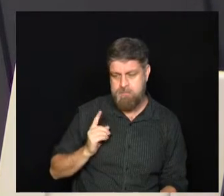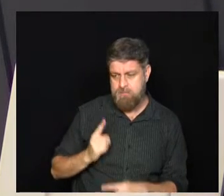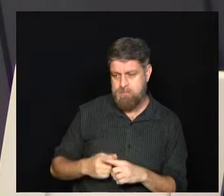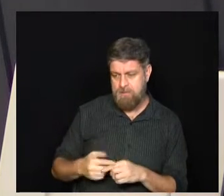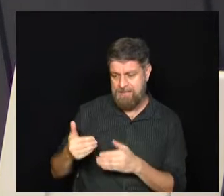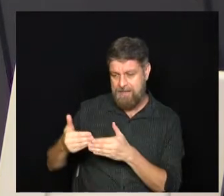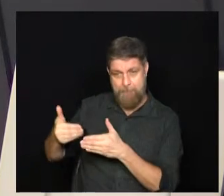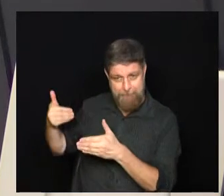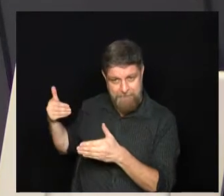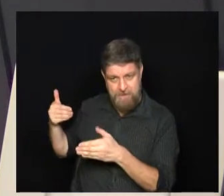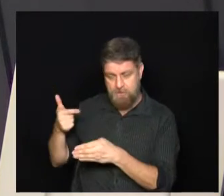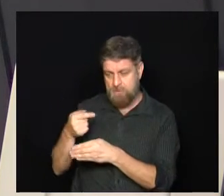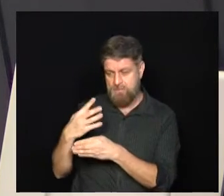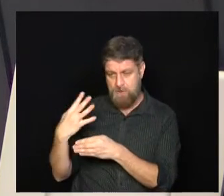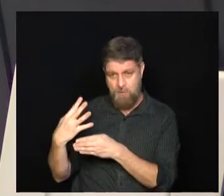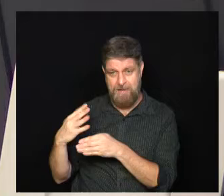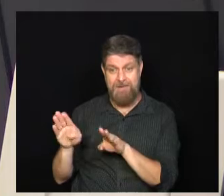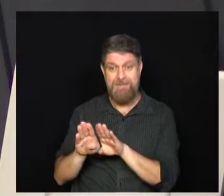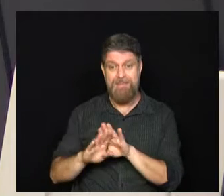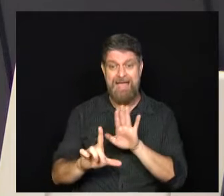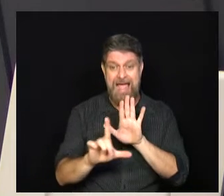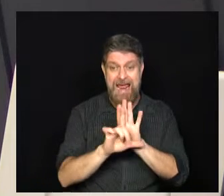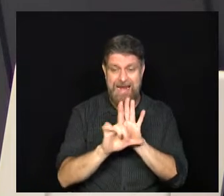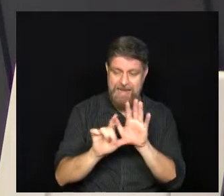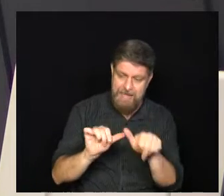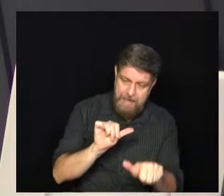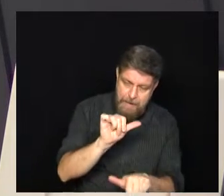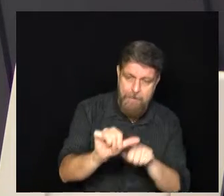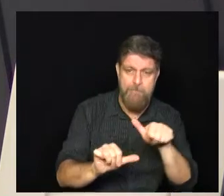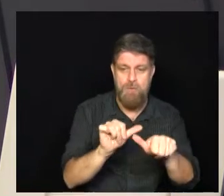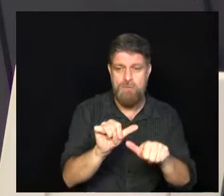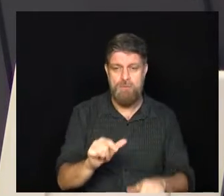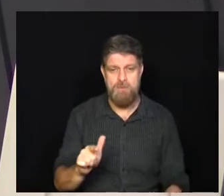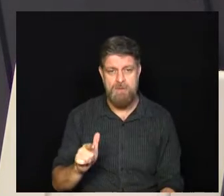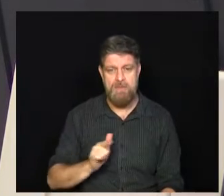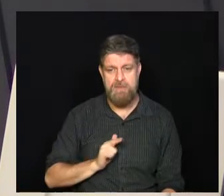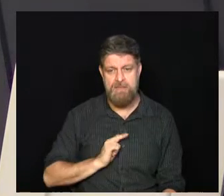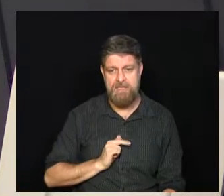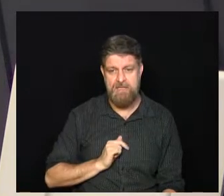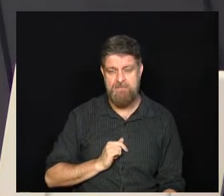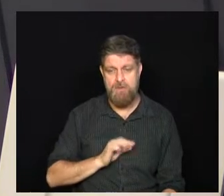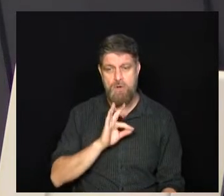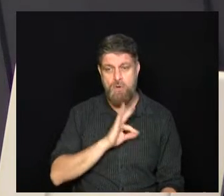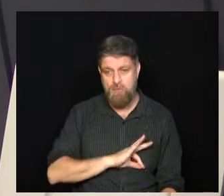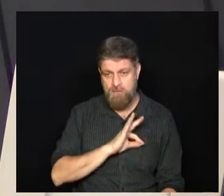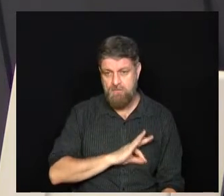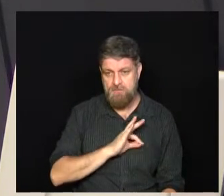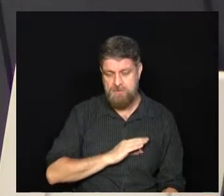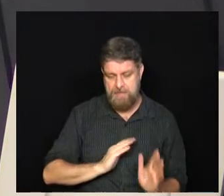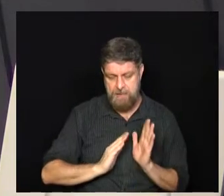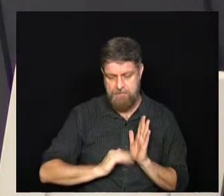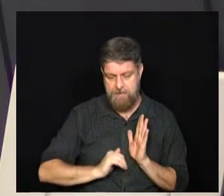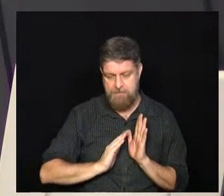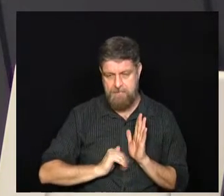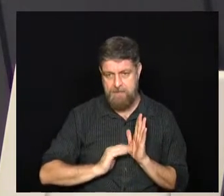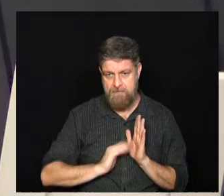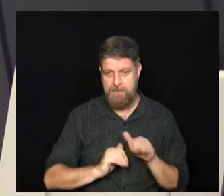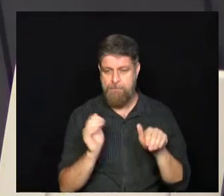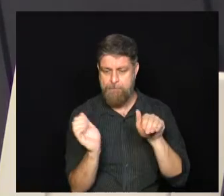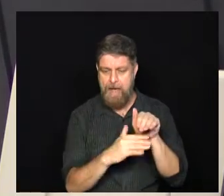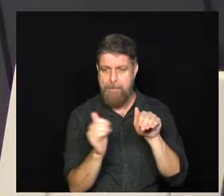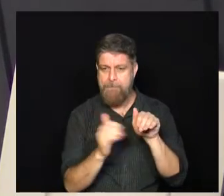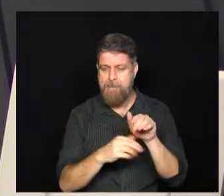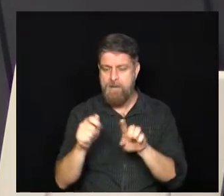mas também em função da mudança que houve na contribuição dos servidores e na contribuição patronal. Então, antes